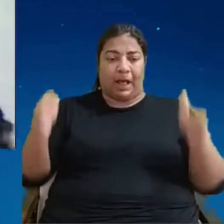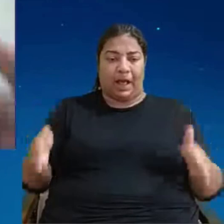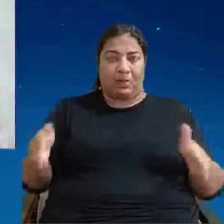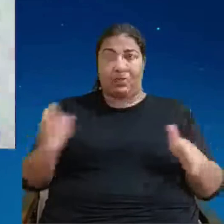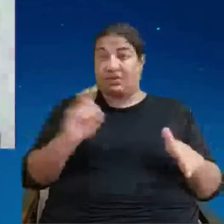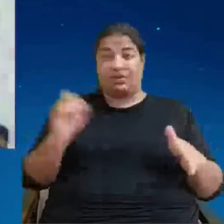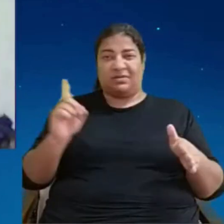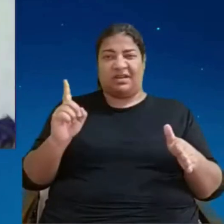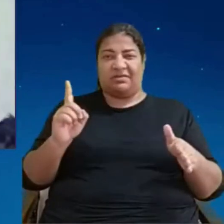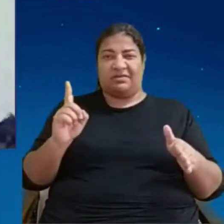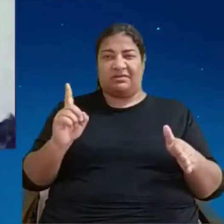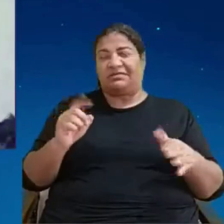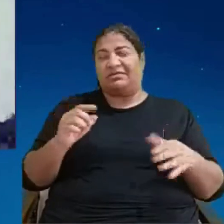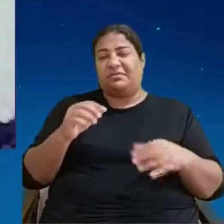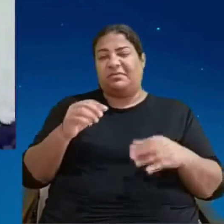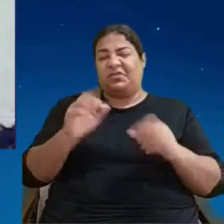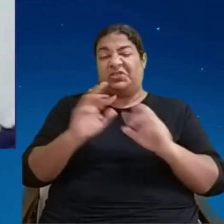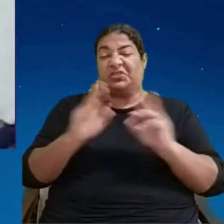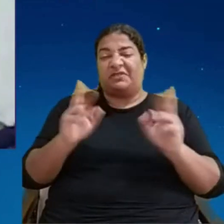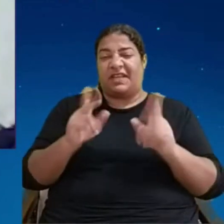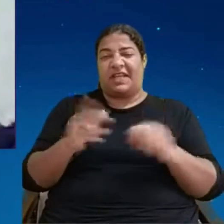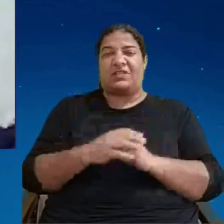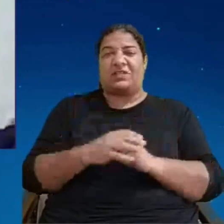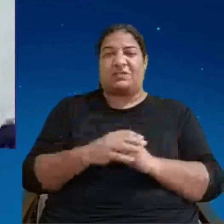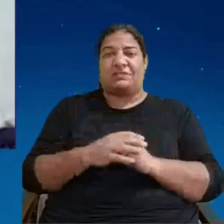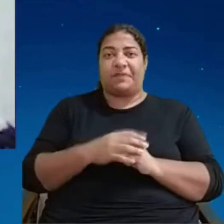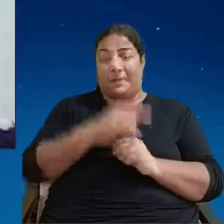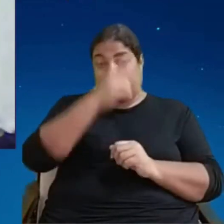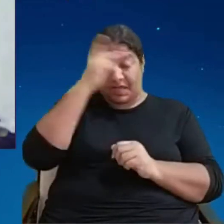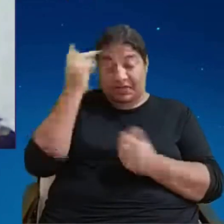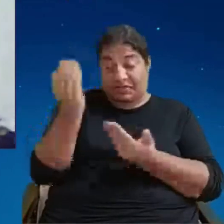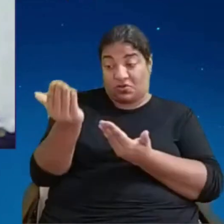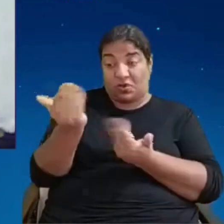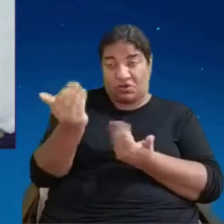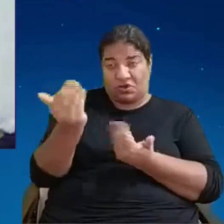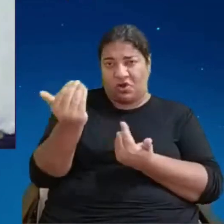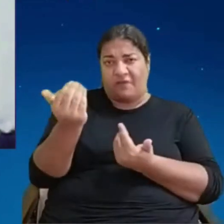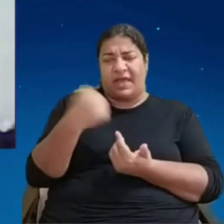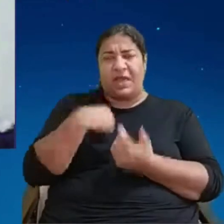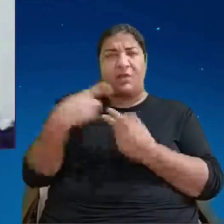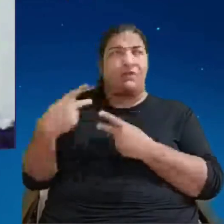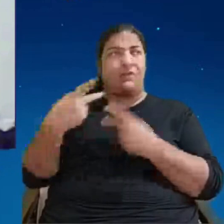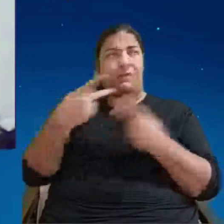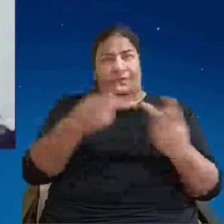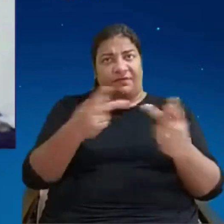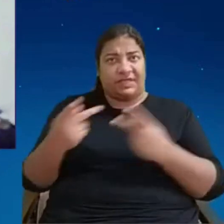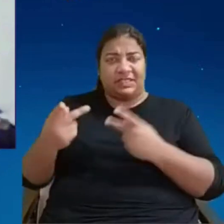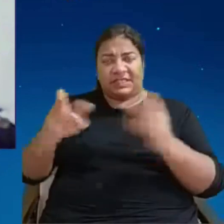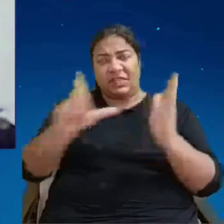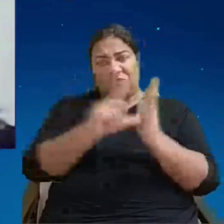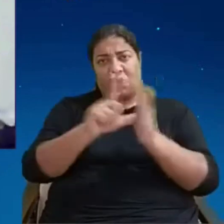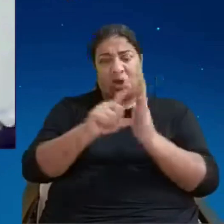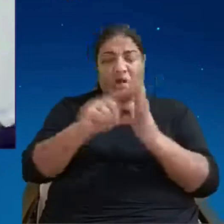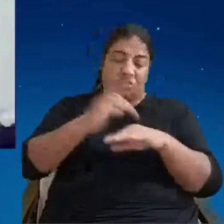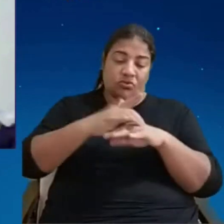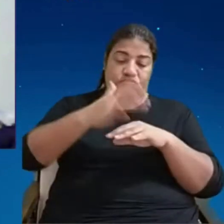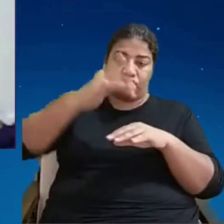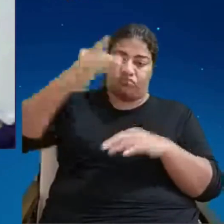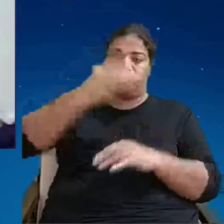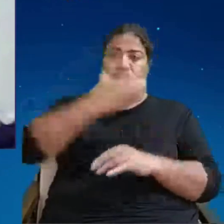mais jovem, e que eu digo que eu visito aqui, algumas joalherias aqui até fazem um trabalho reciclado muito